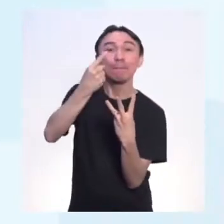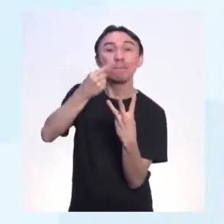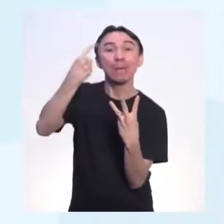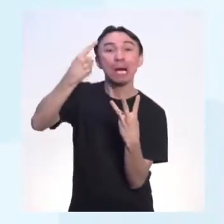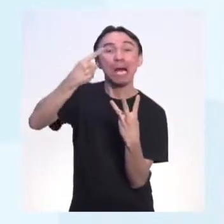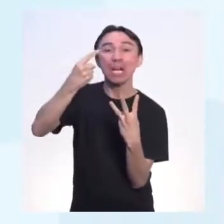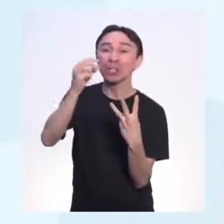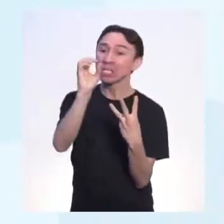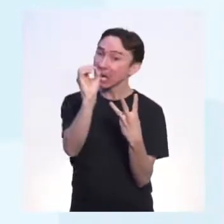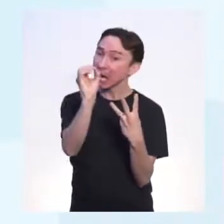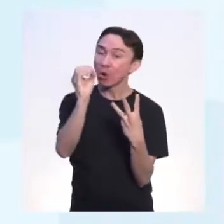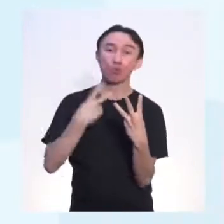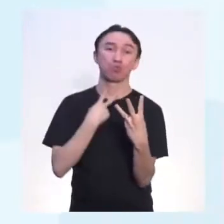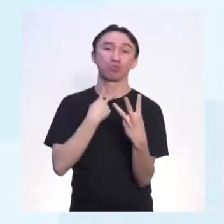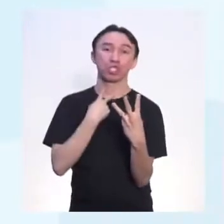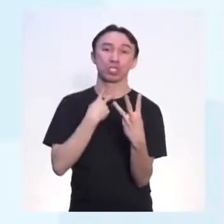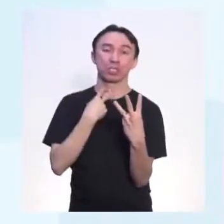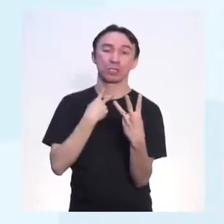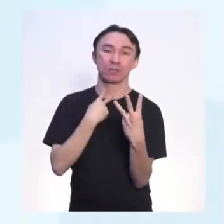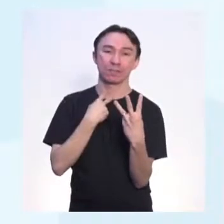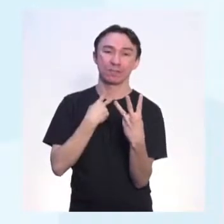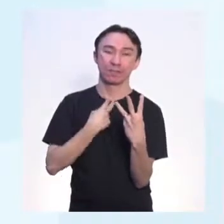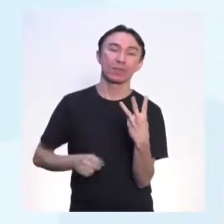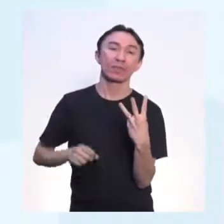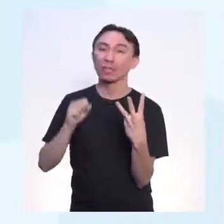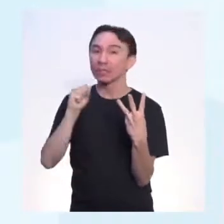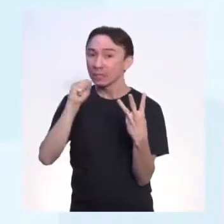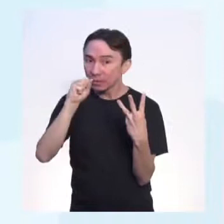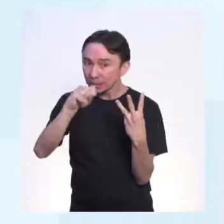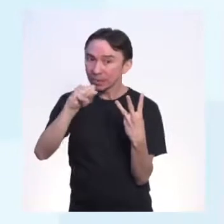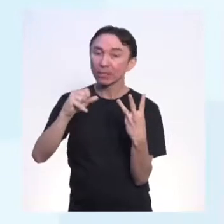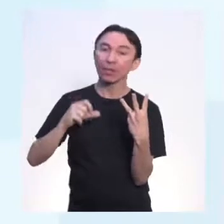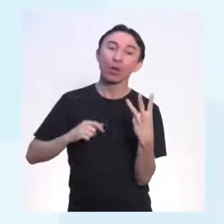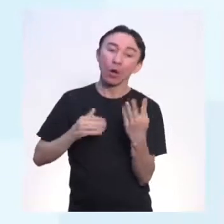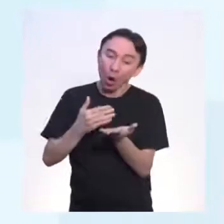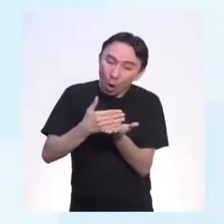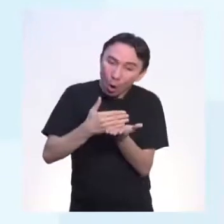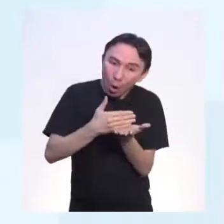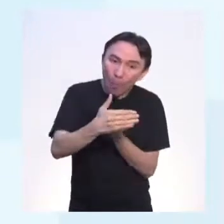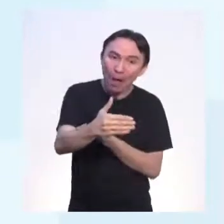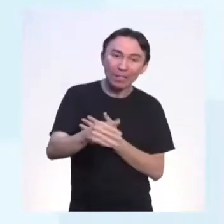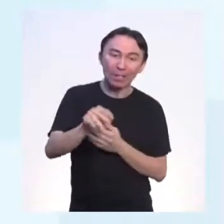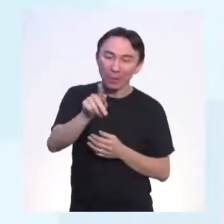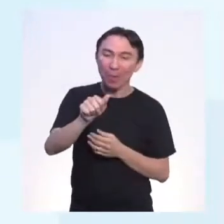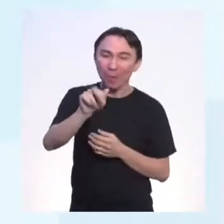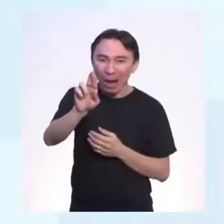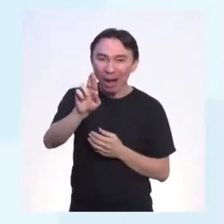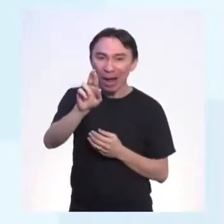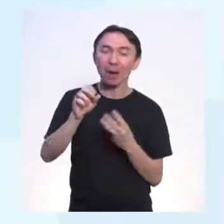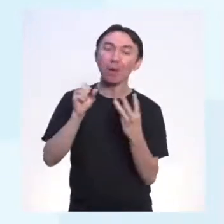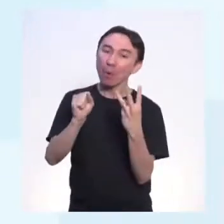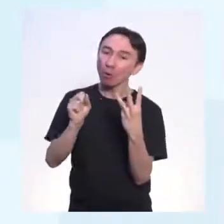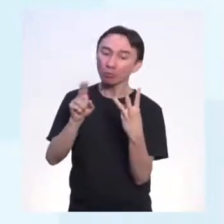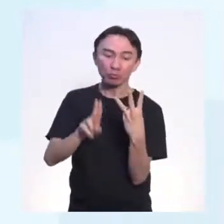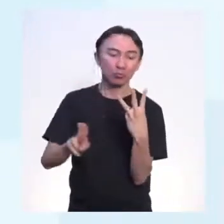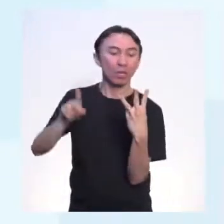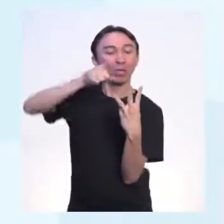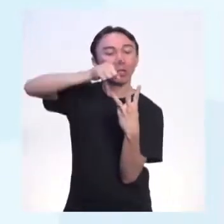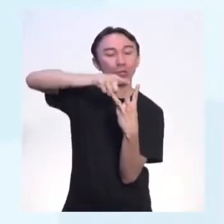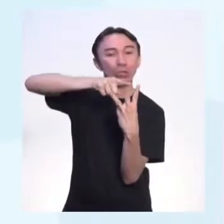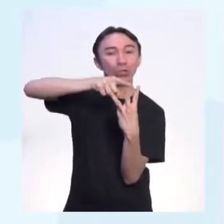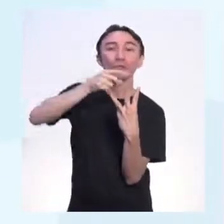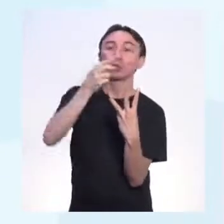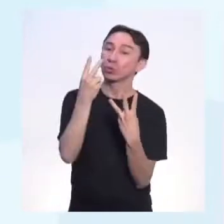se ele começa com par, eu só posso usar 2,